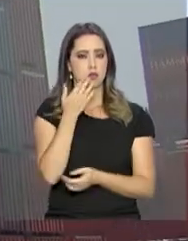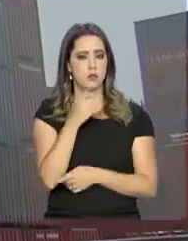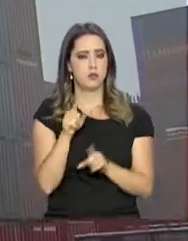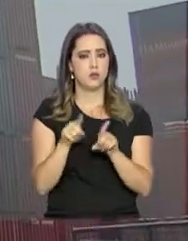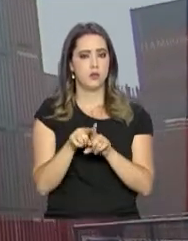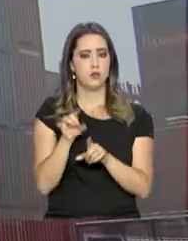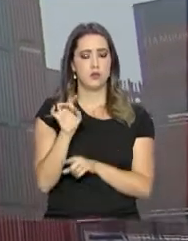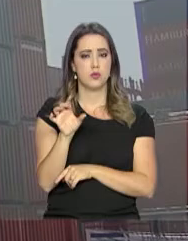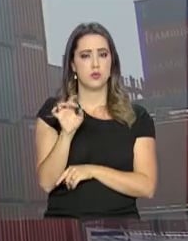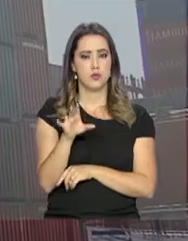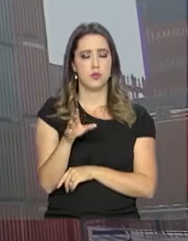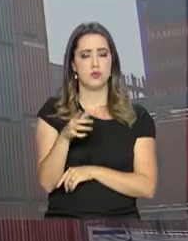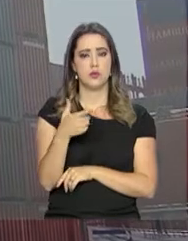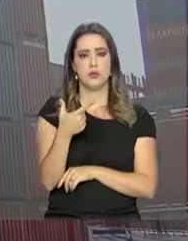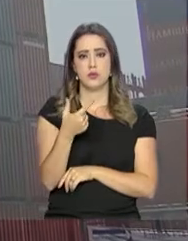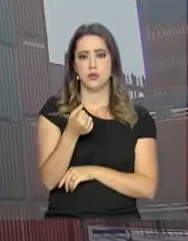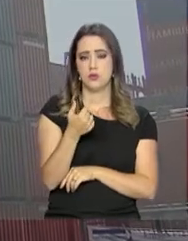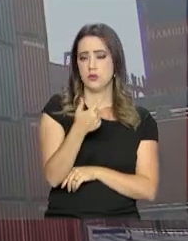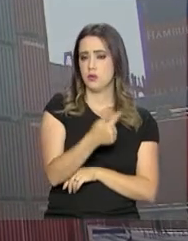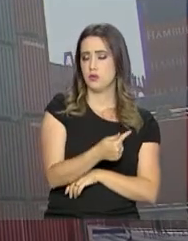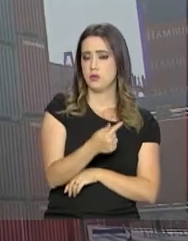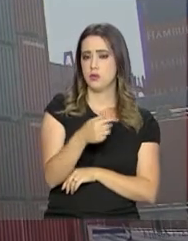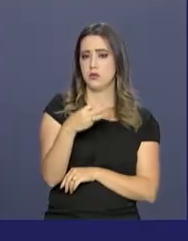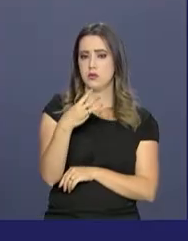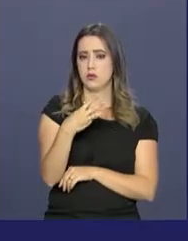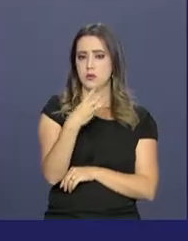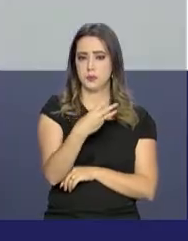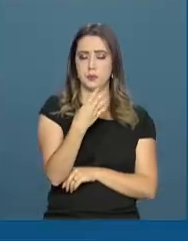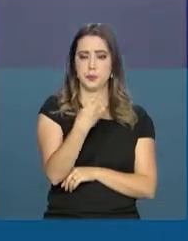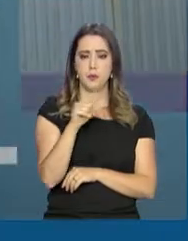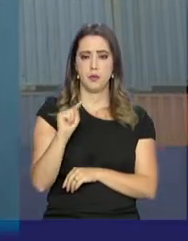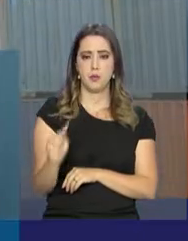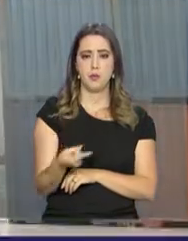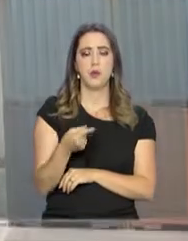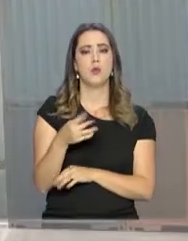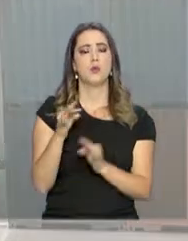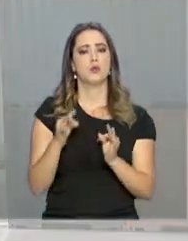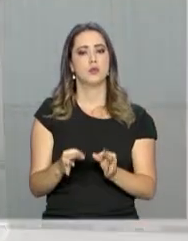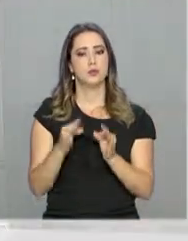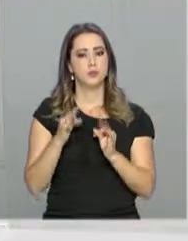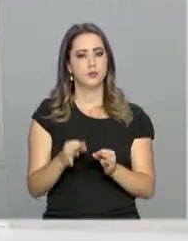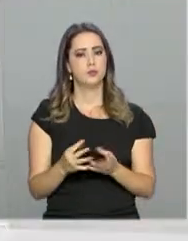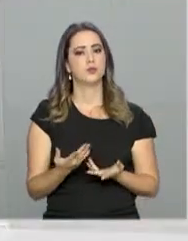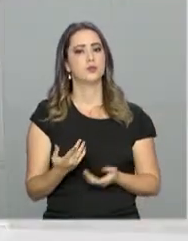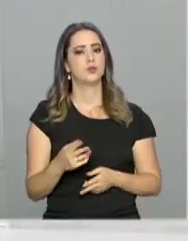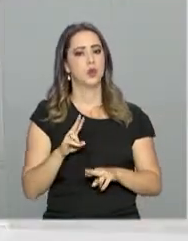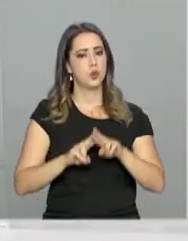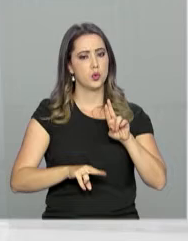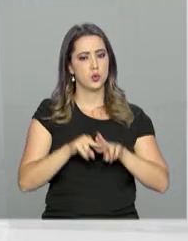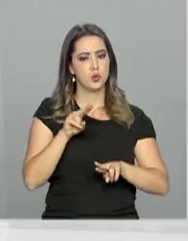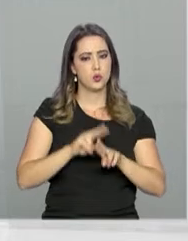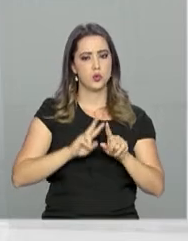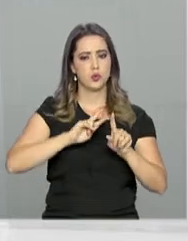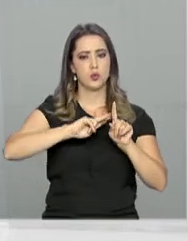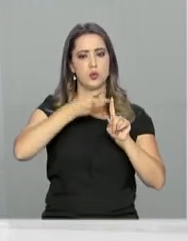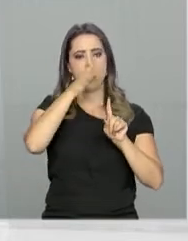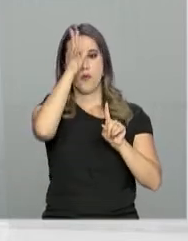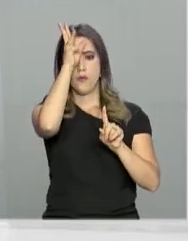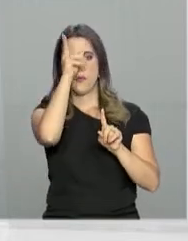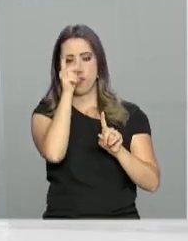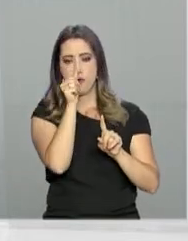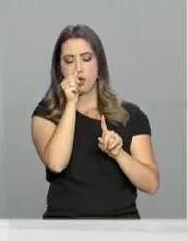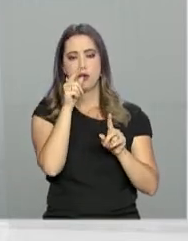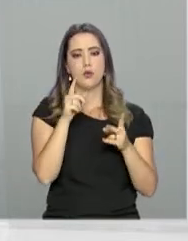2017 334 mil toneladas. Em junho deste ano, o governo chinês também passou a aplicar taxa extra à carne de